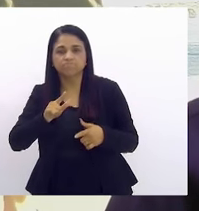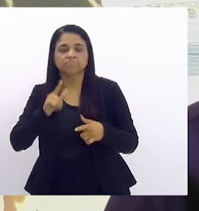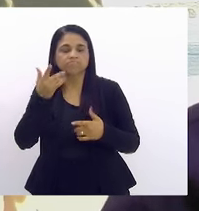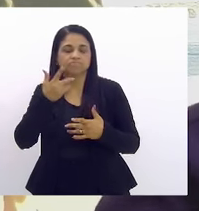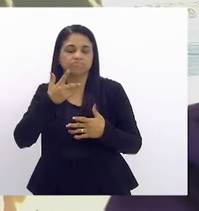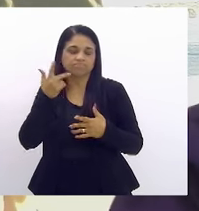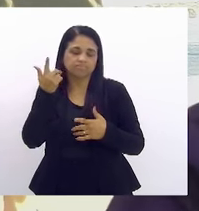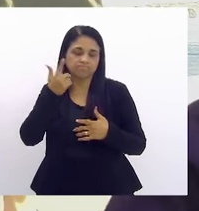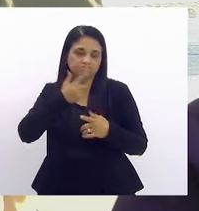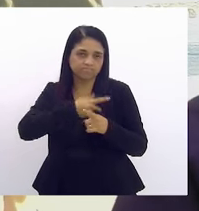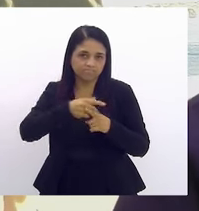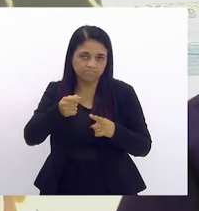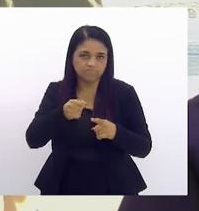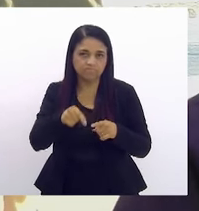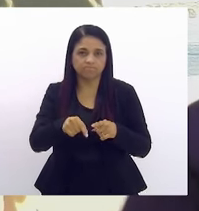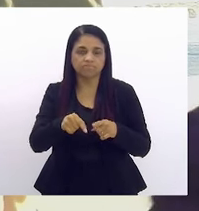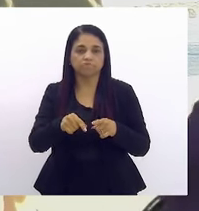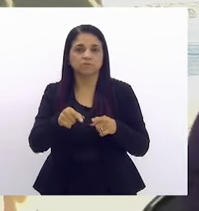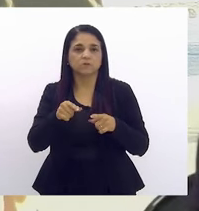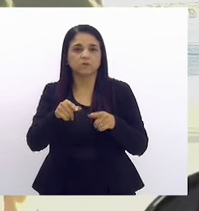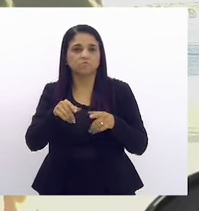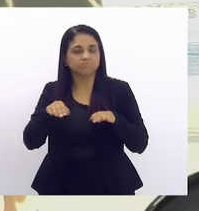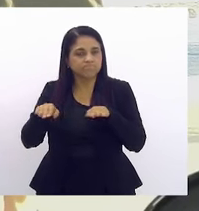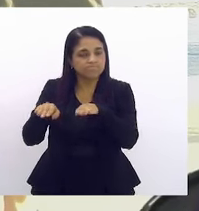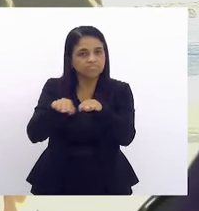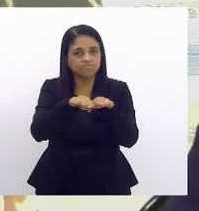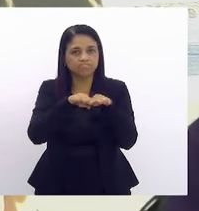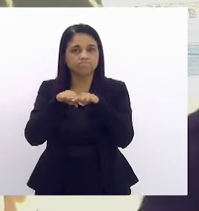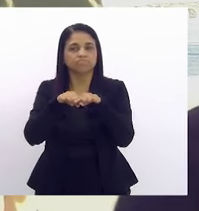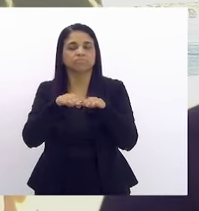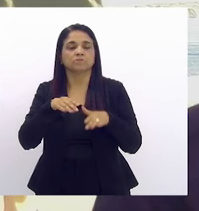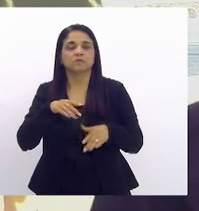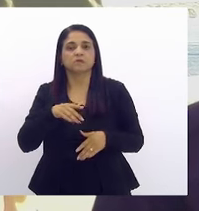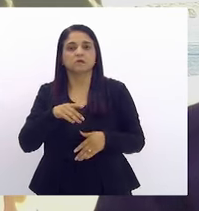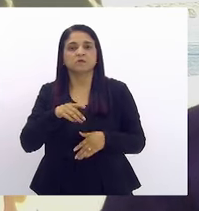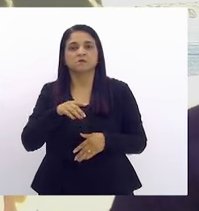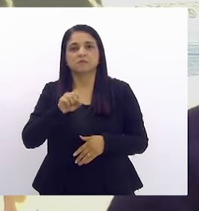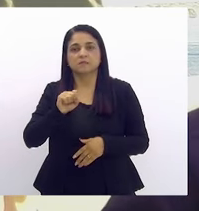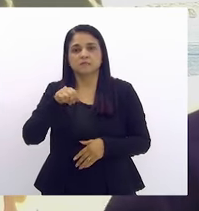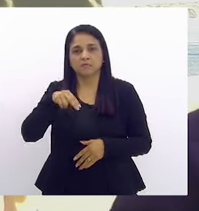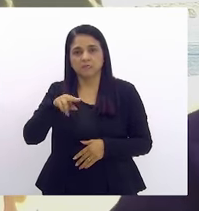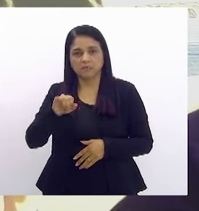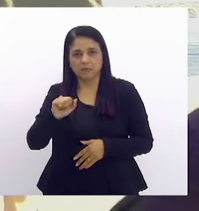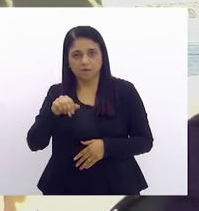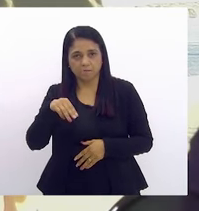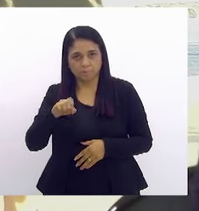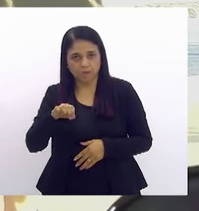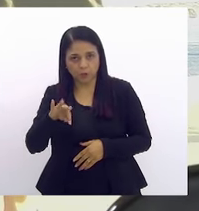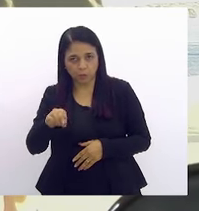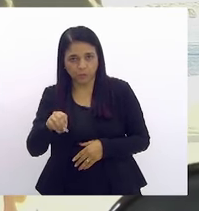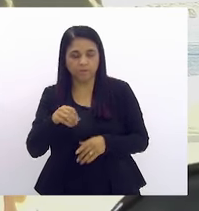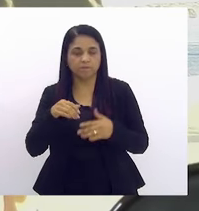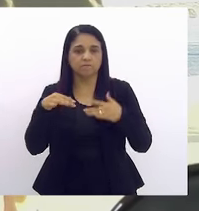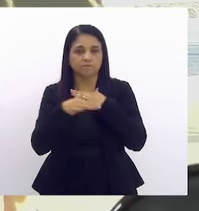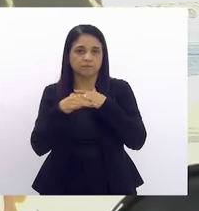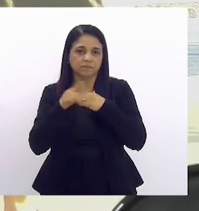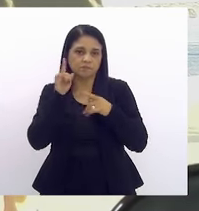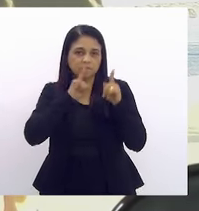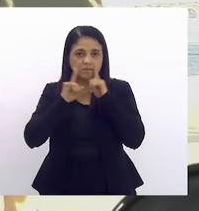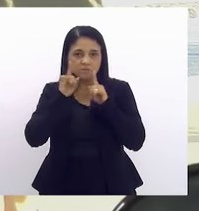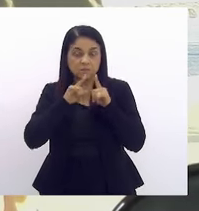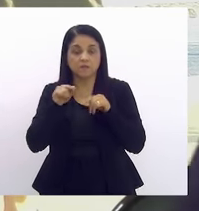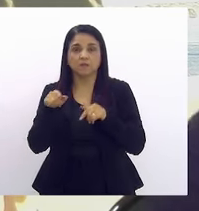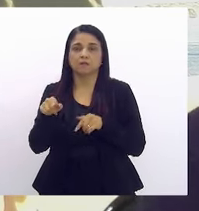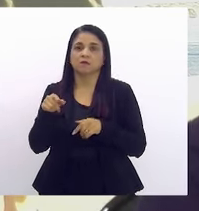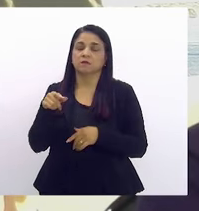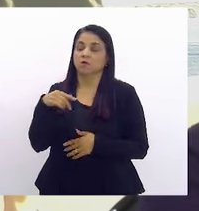a universalizar o saneamento aqui de toda Maricá. E que a gente tenha esse quadro, vereador, que o